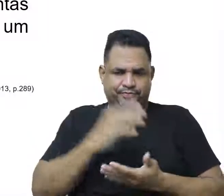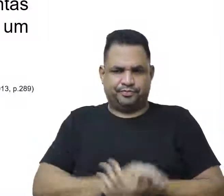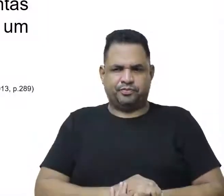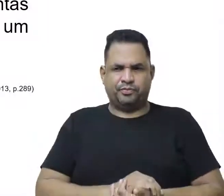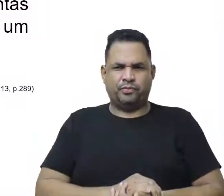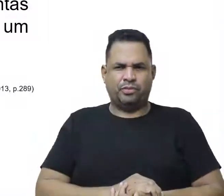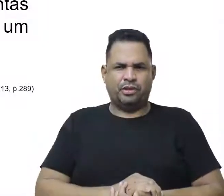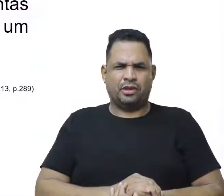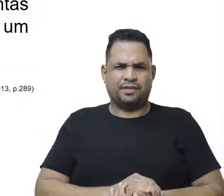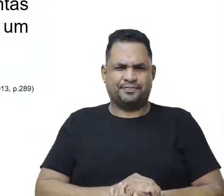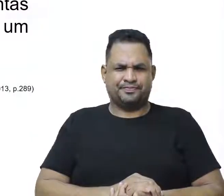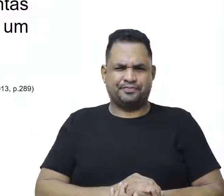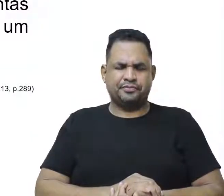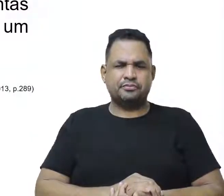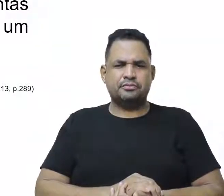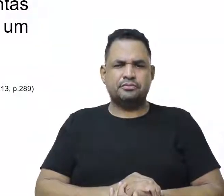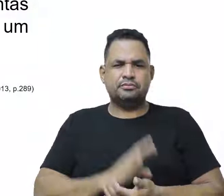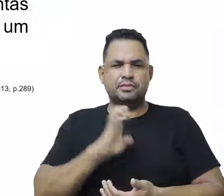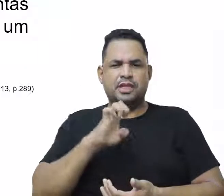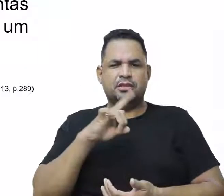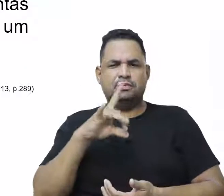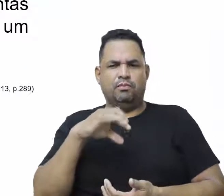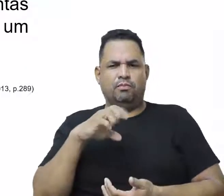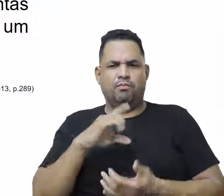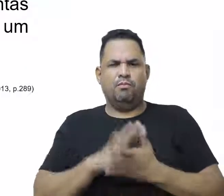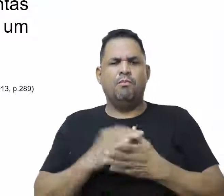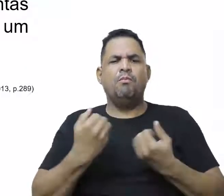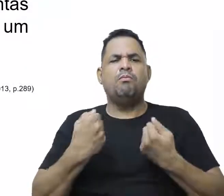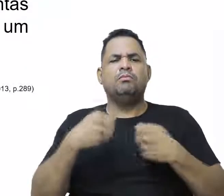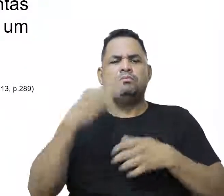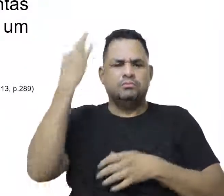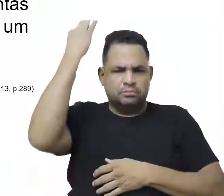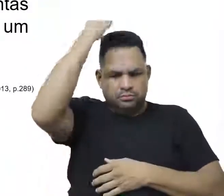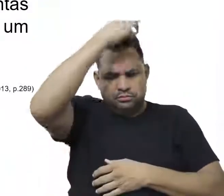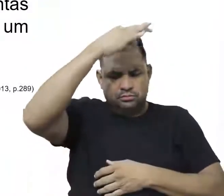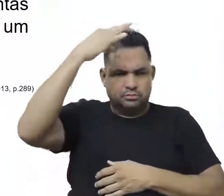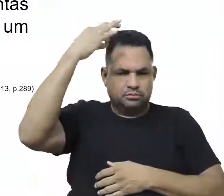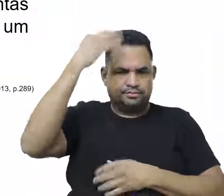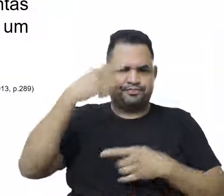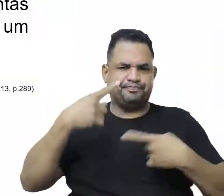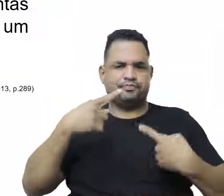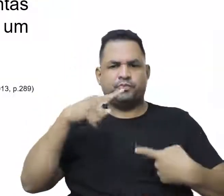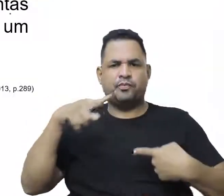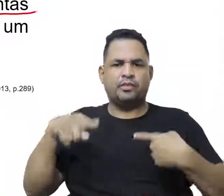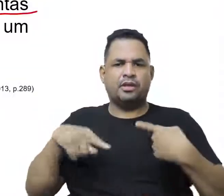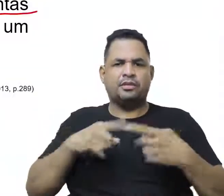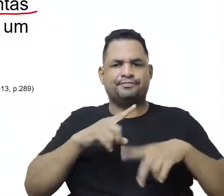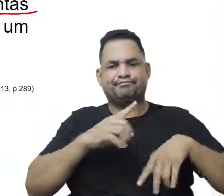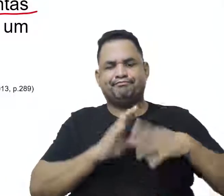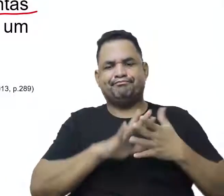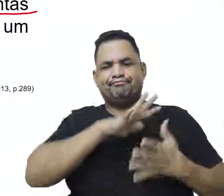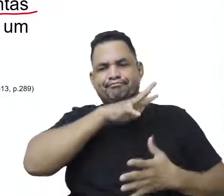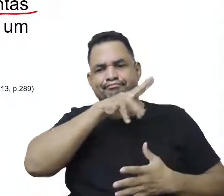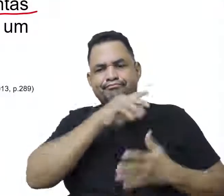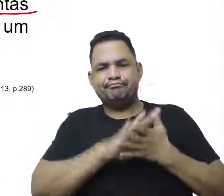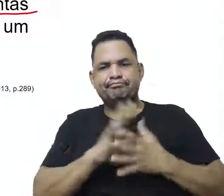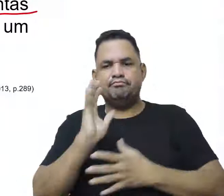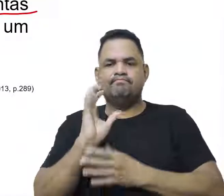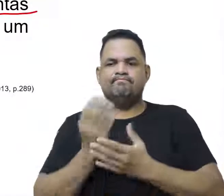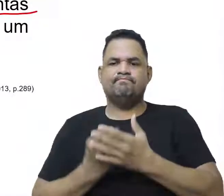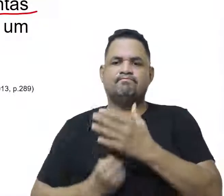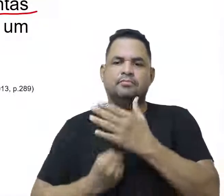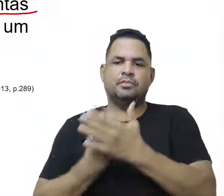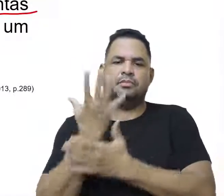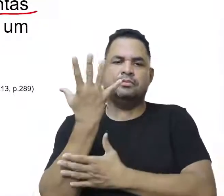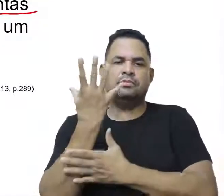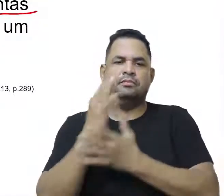acontecimentos e essas entidades podiam ser os espíritos dos objetos que eram animais e plantas